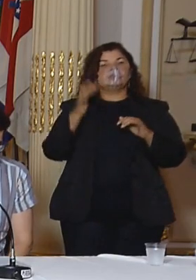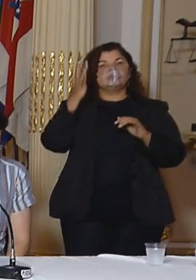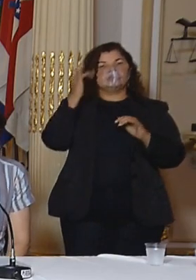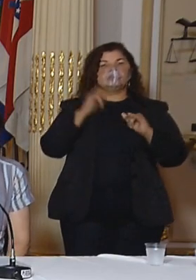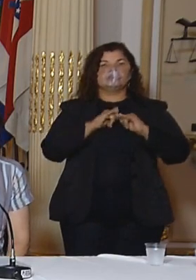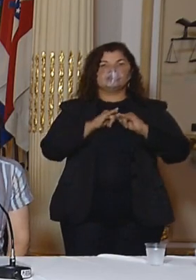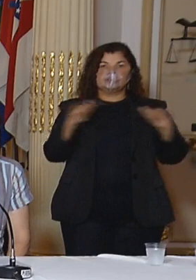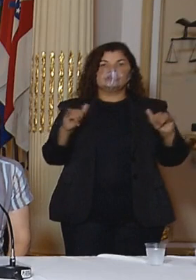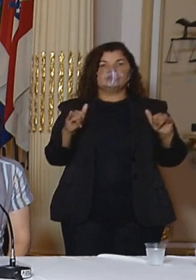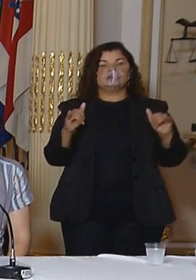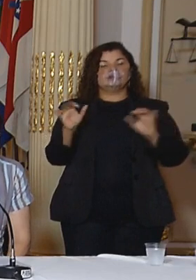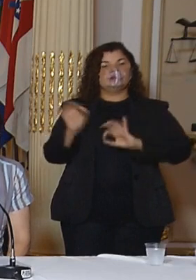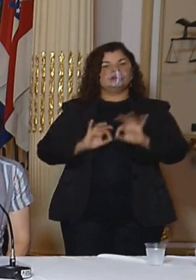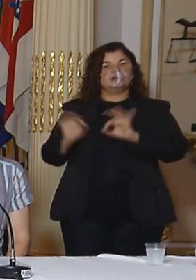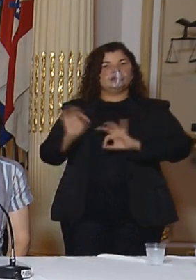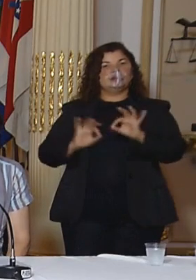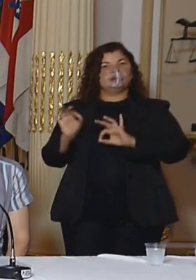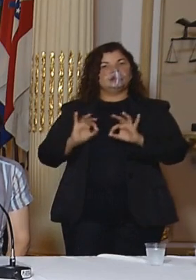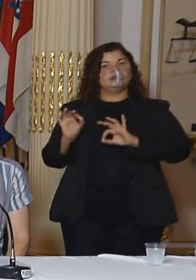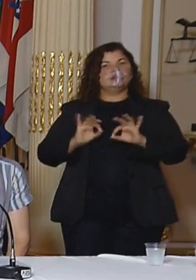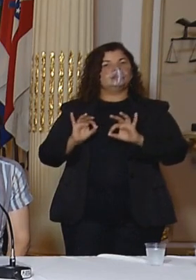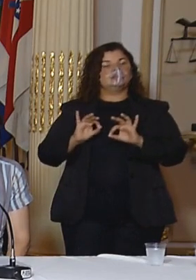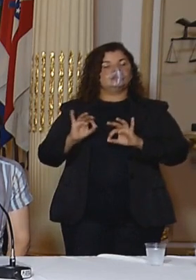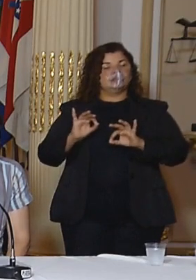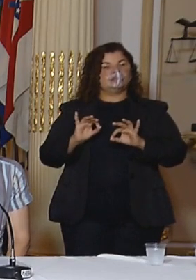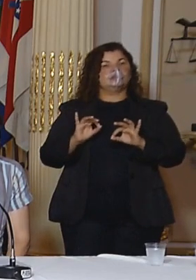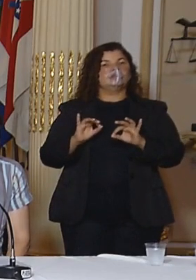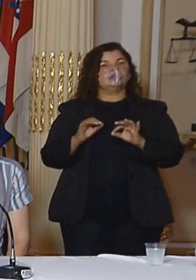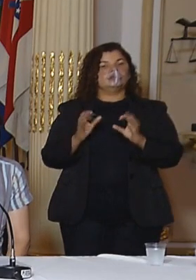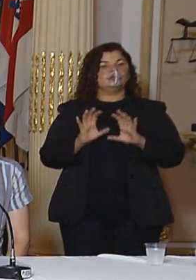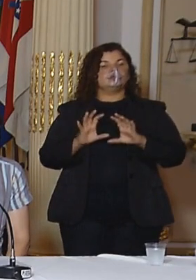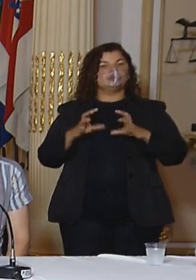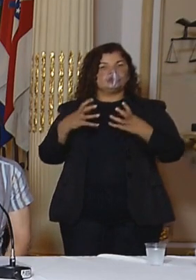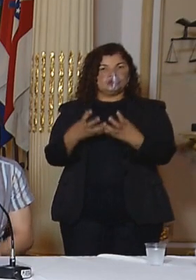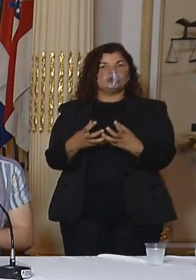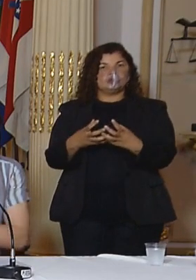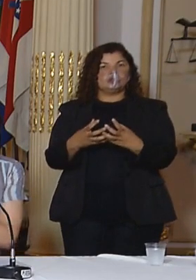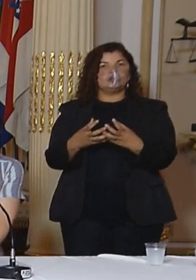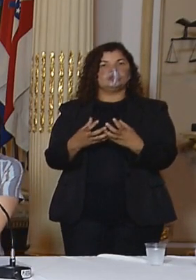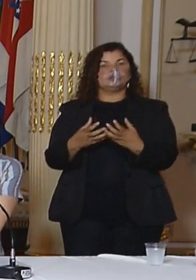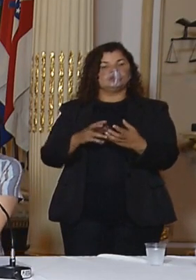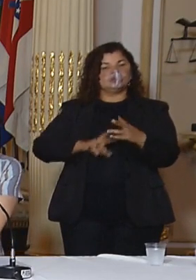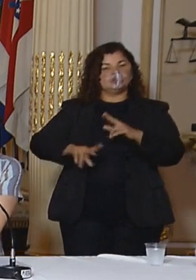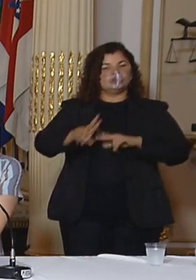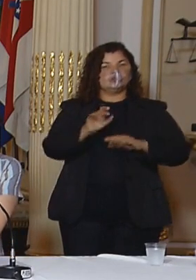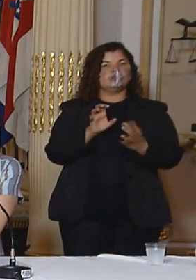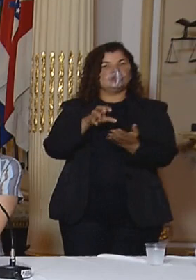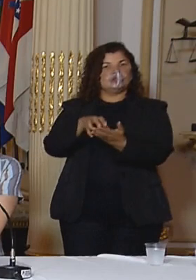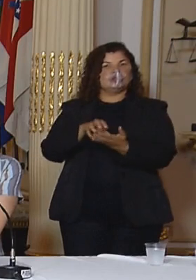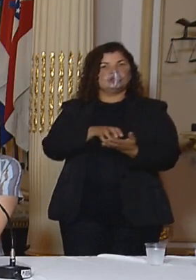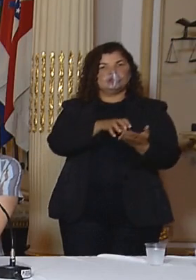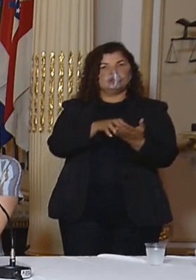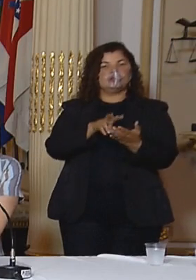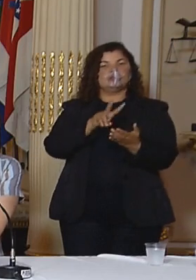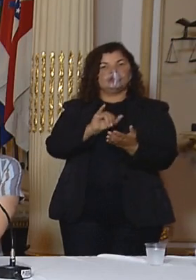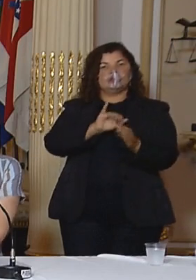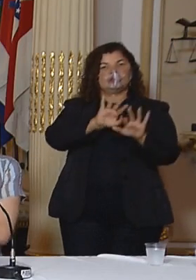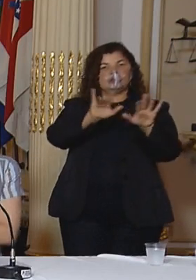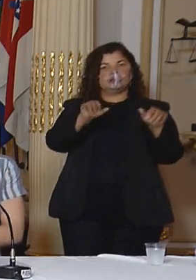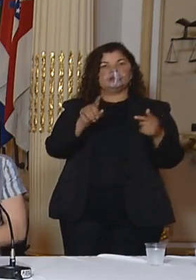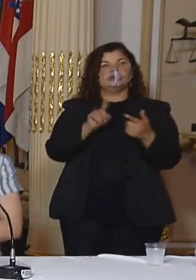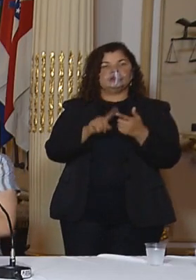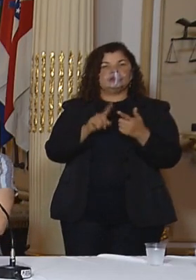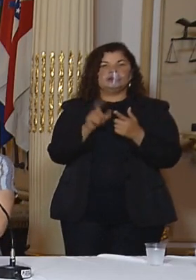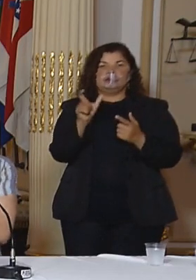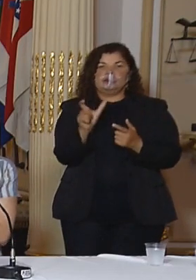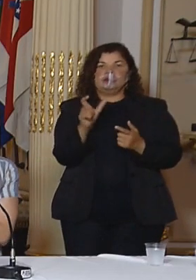e a gente está planejando, fazendo esse planejamento em conjunto com os diversos setores. Também serão chamados alguns planos de saúde